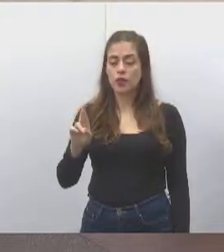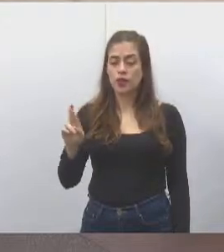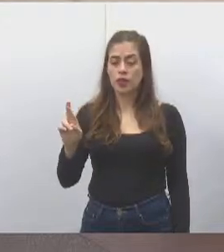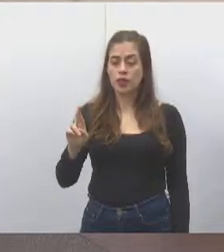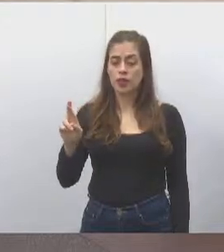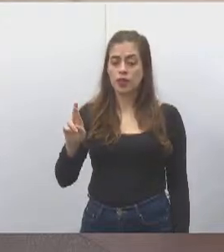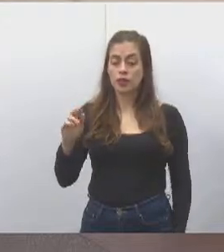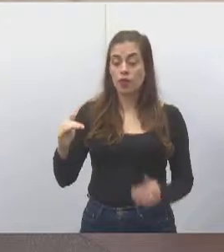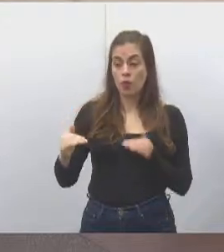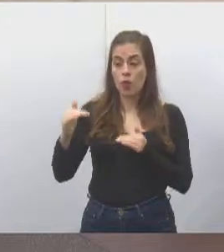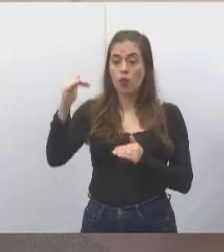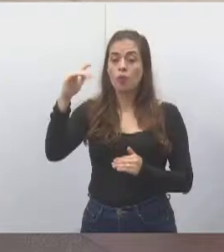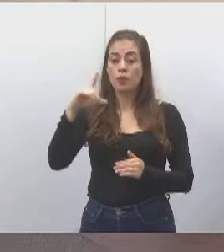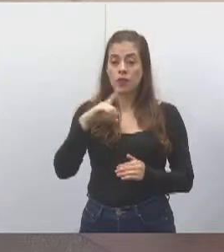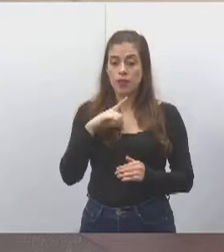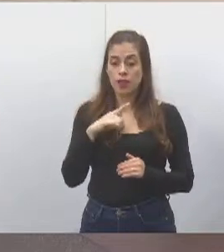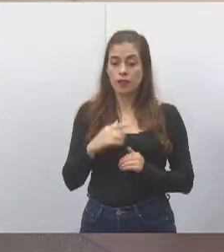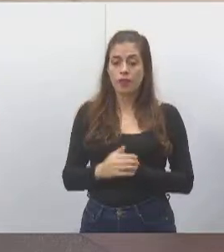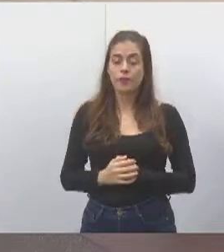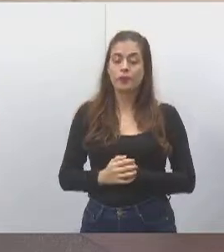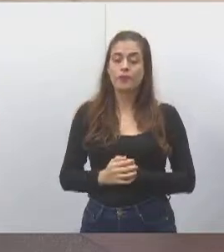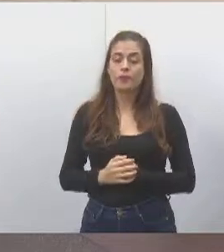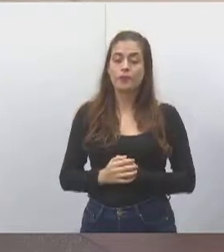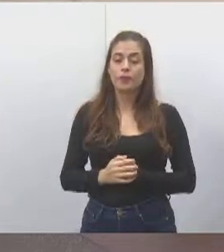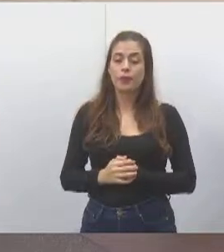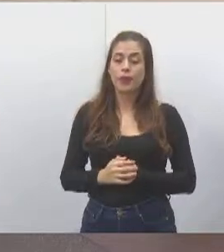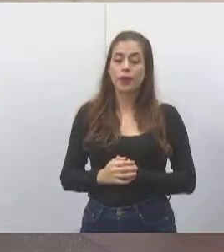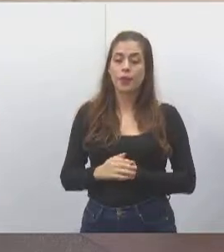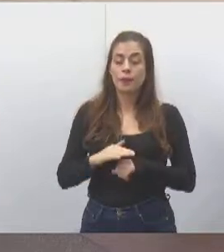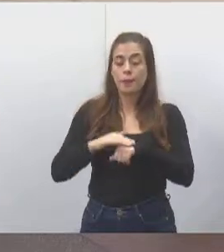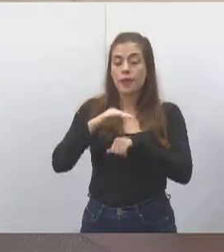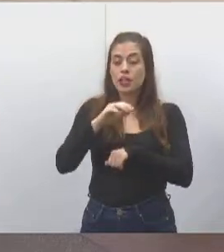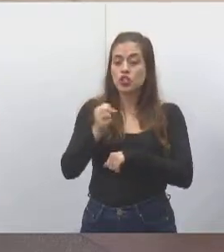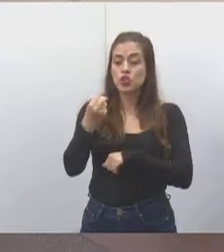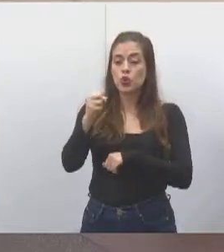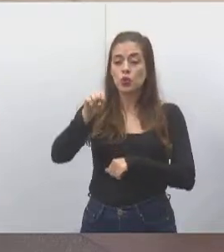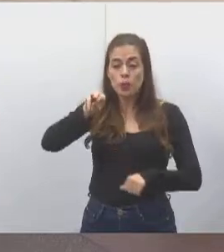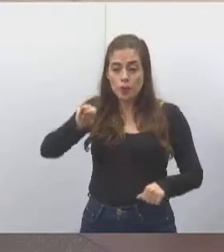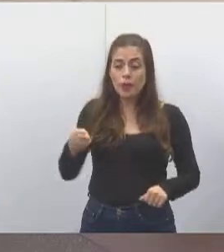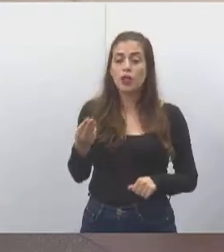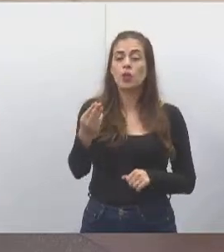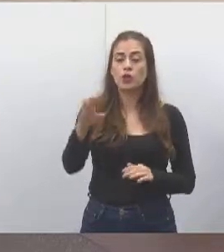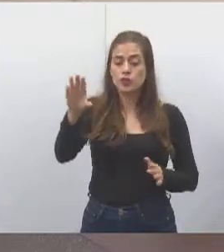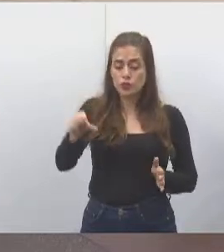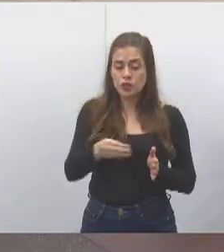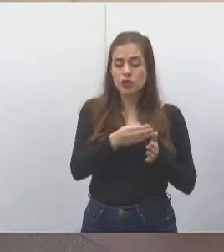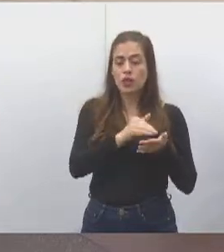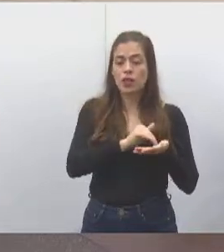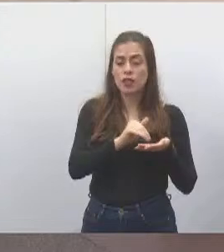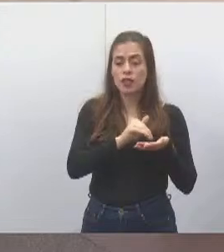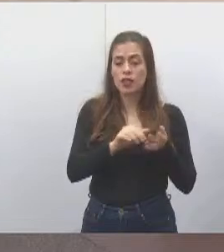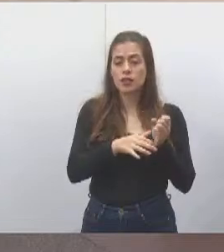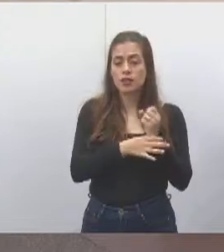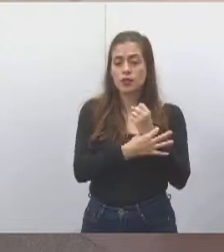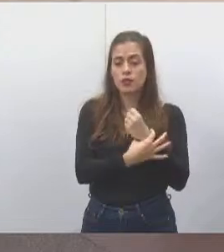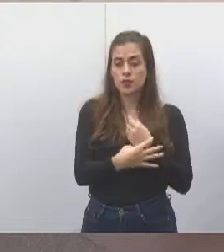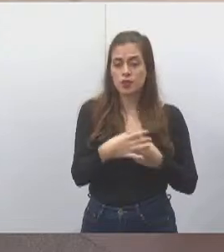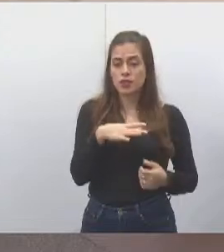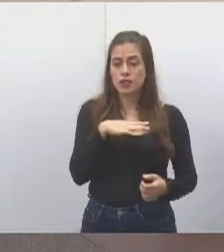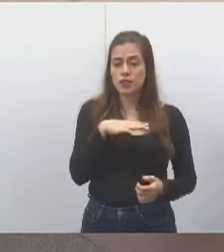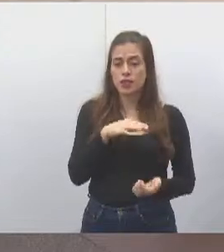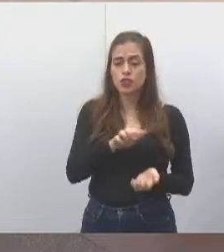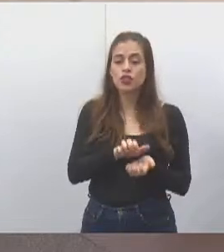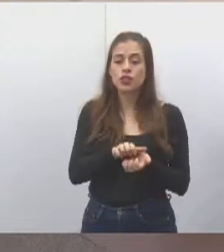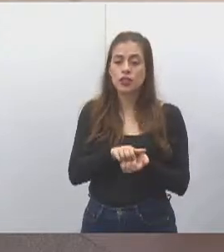R$8.667.894. Foi o aumento que teve aí. Mais de 8 milhões que vai entrar na Secretaria de Segurança da cidade